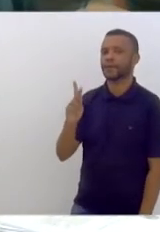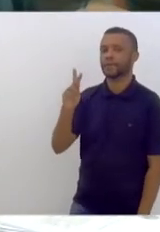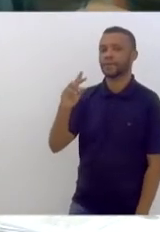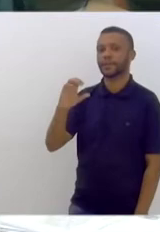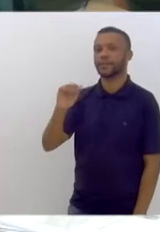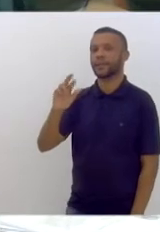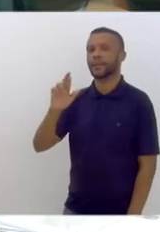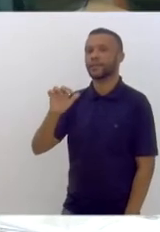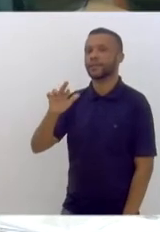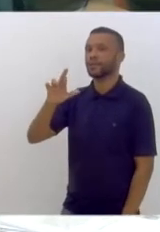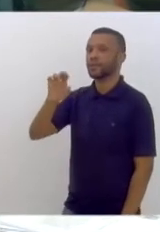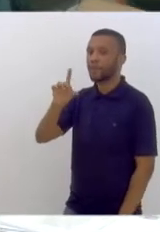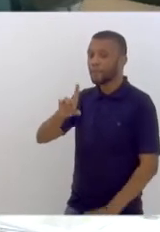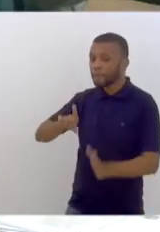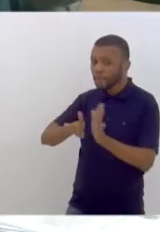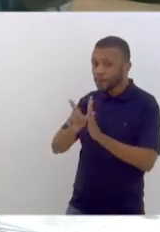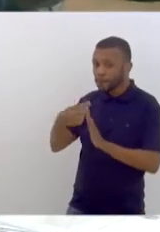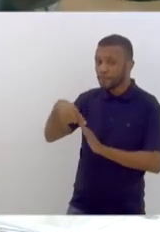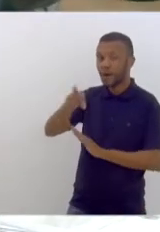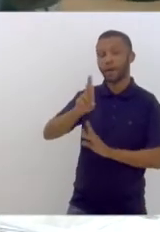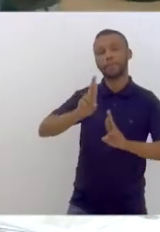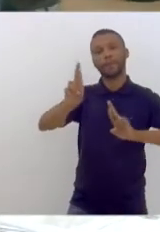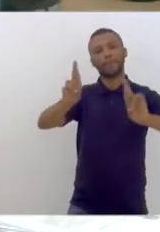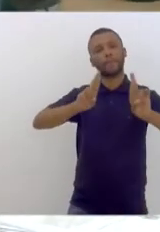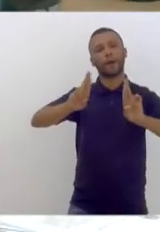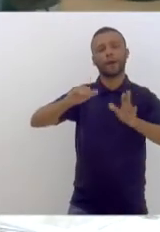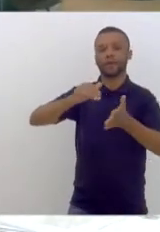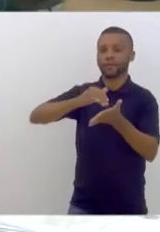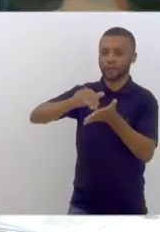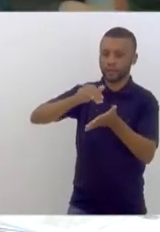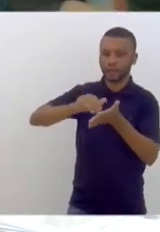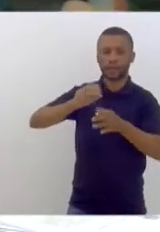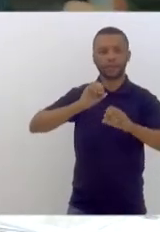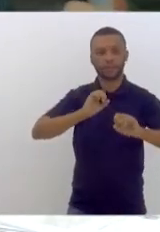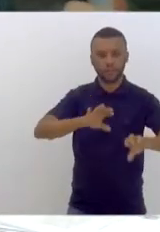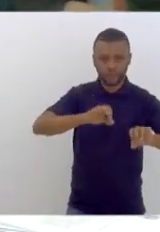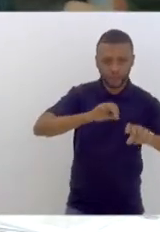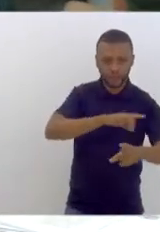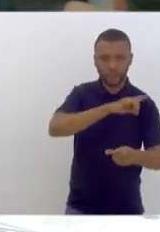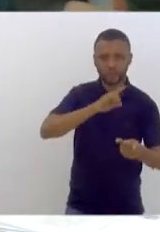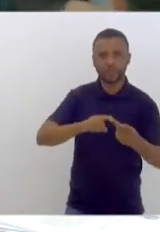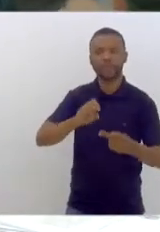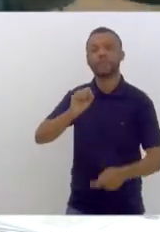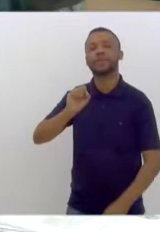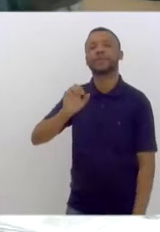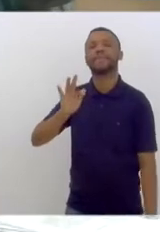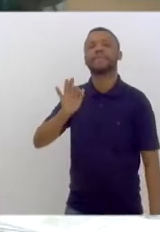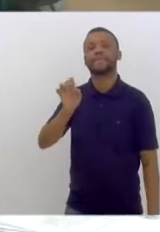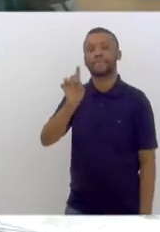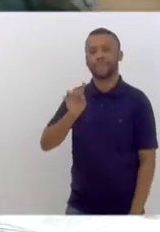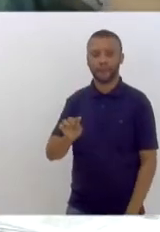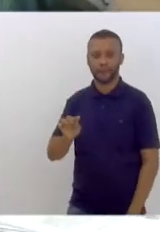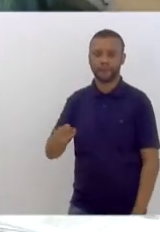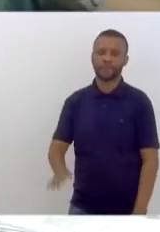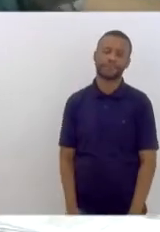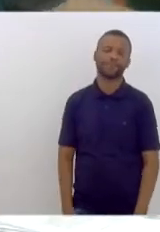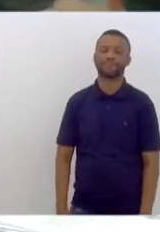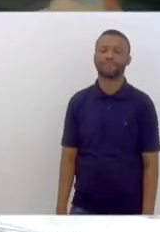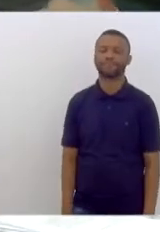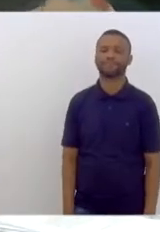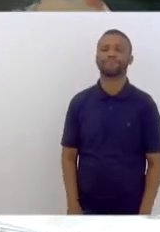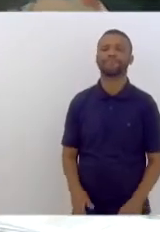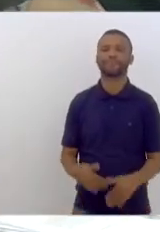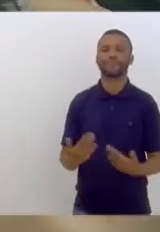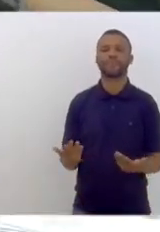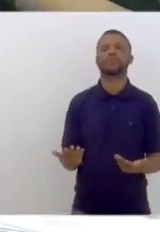aos representantes dos secretários de Educação e de Fazenda. Então, deputado Luiz Paulo,